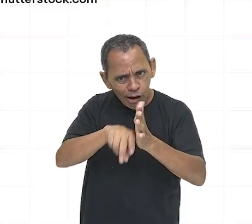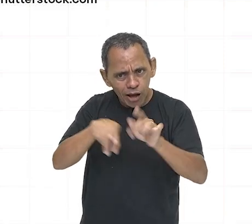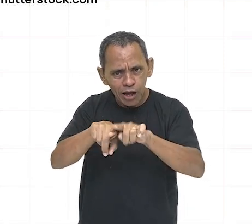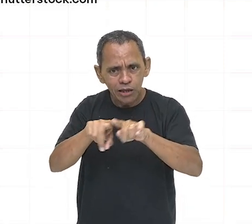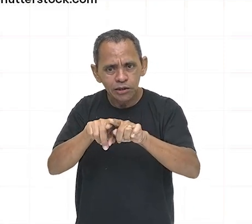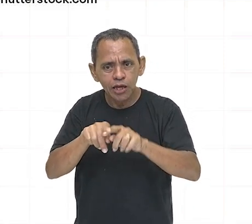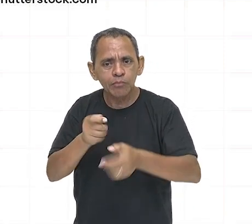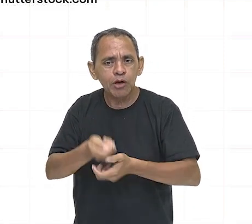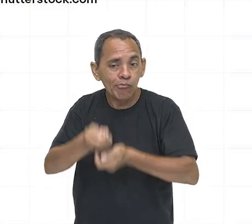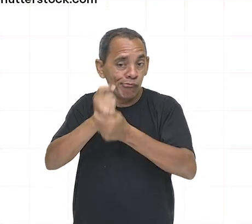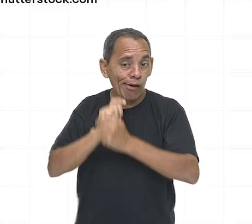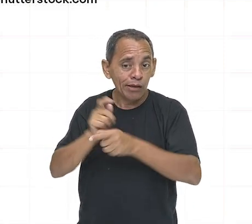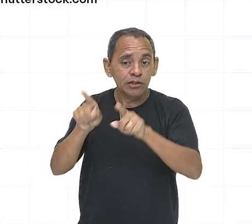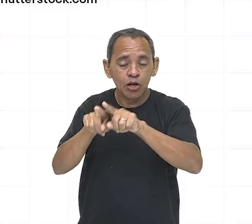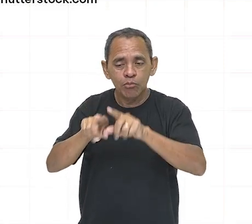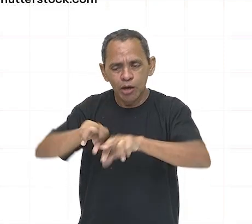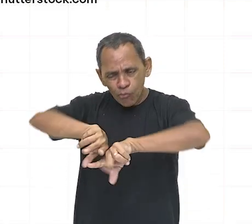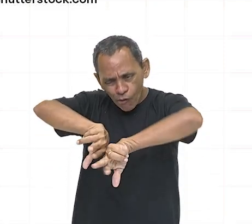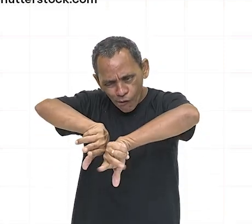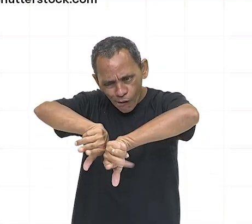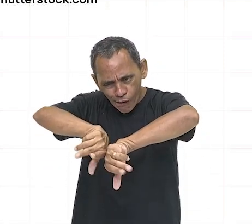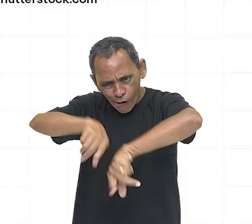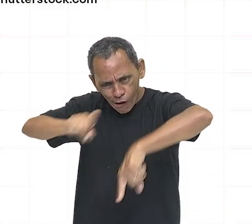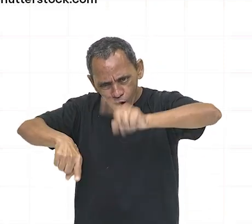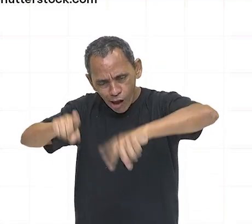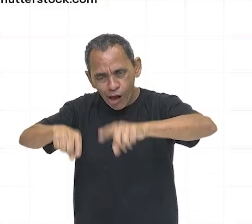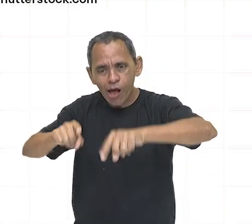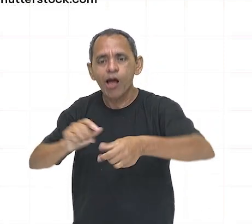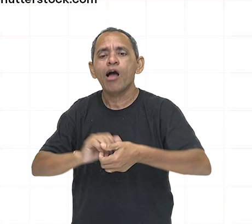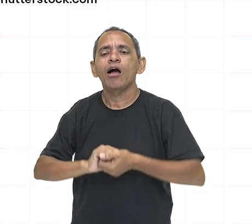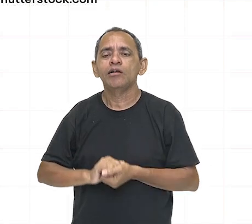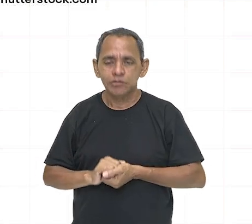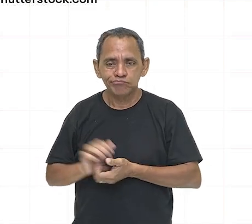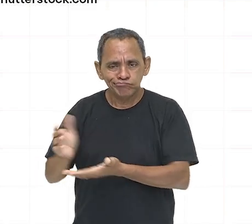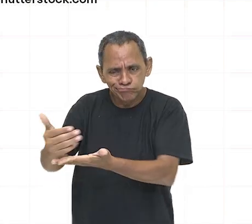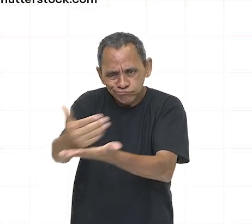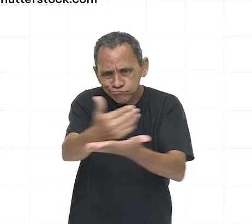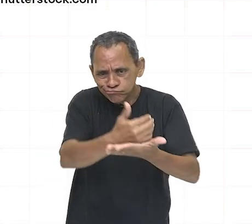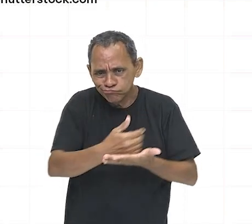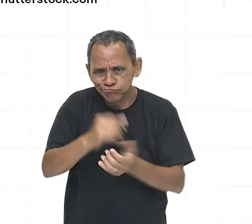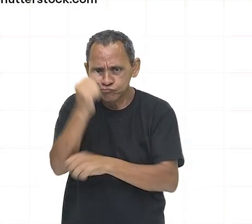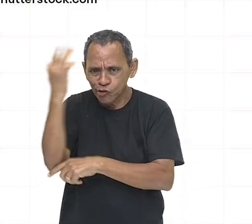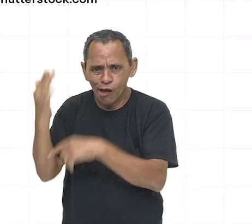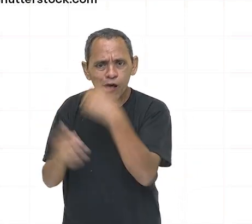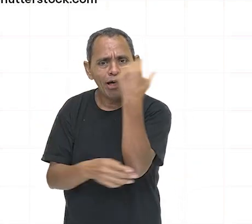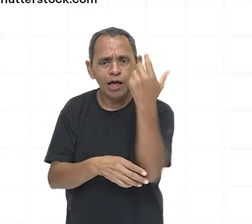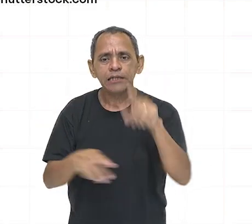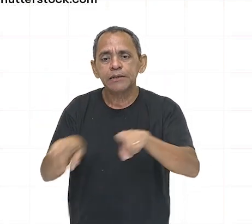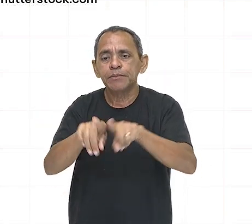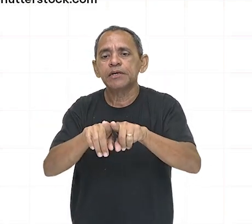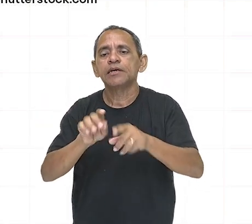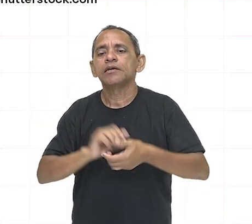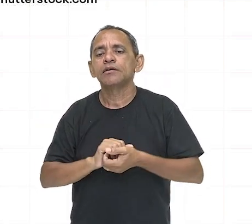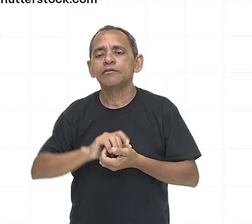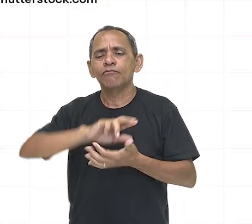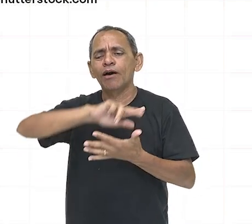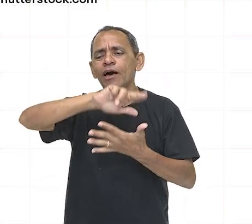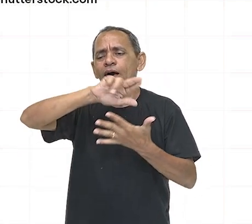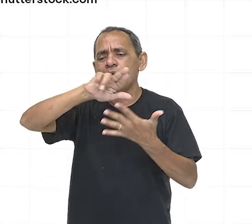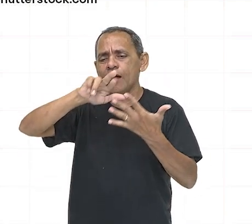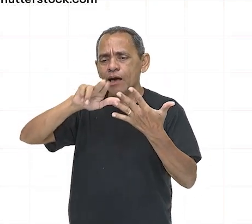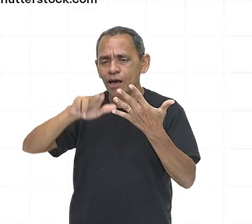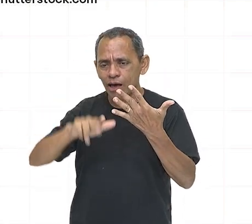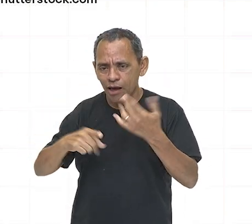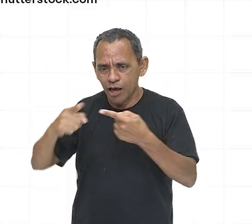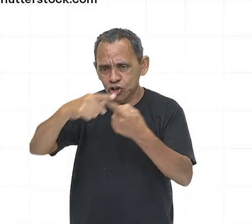à pesca, mineração e extração de recursos naturais, que são aí uma série, né,